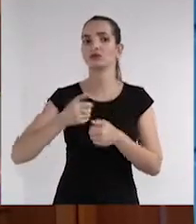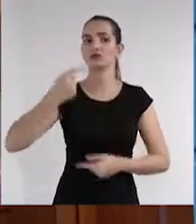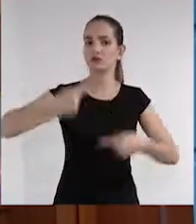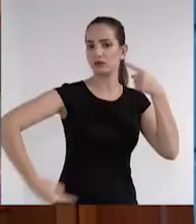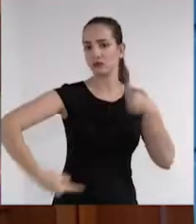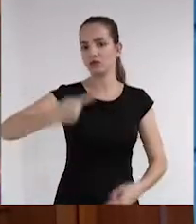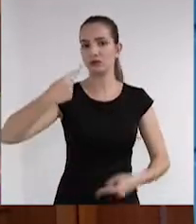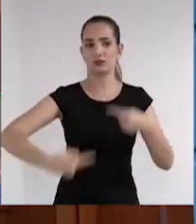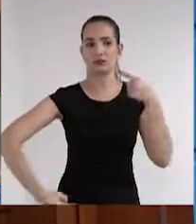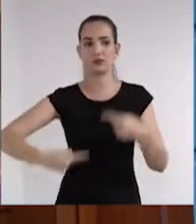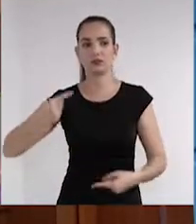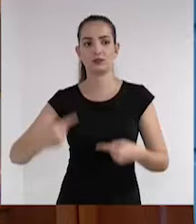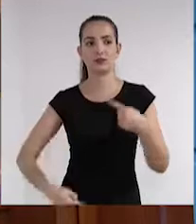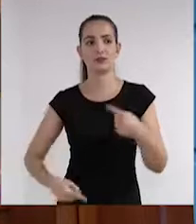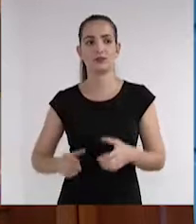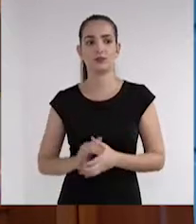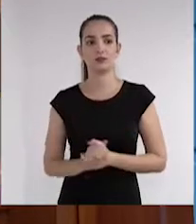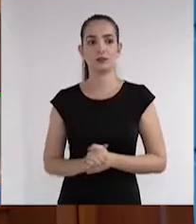sabia? Muito bom.